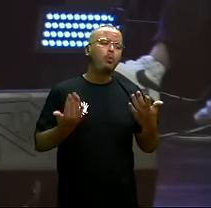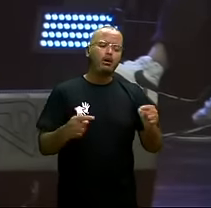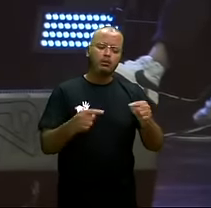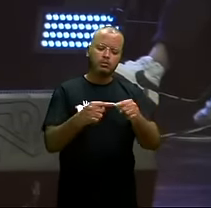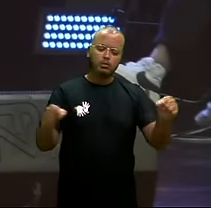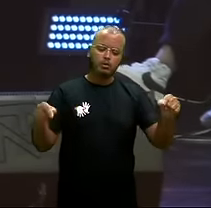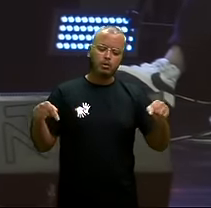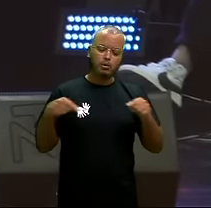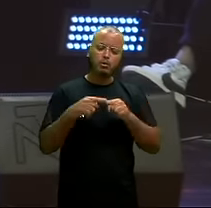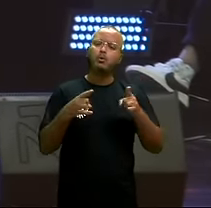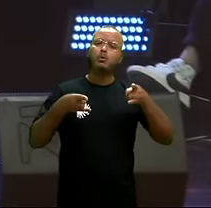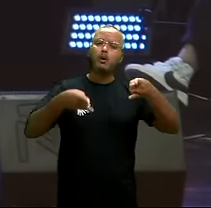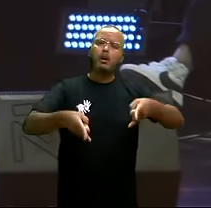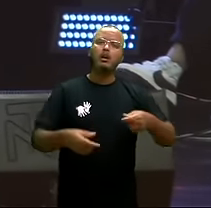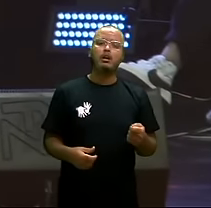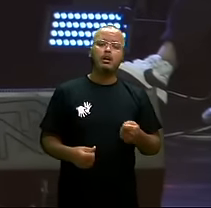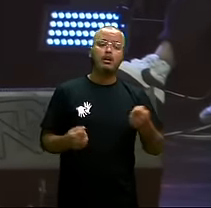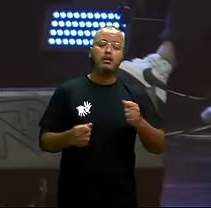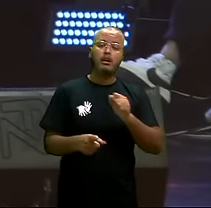U2,